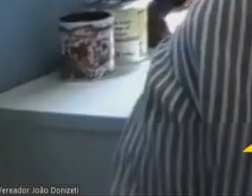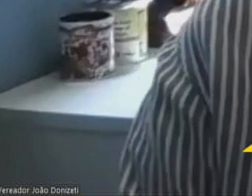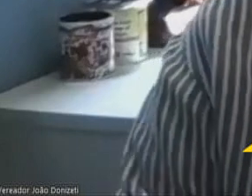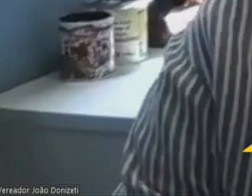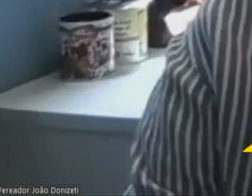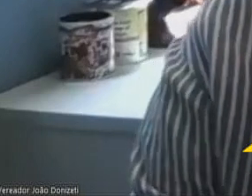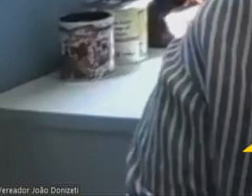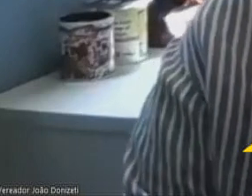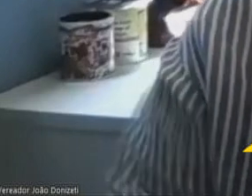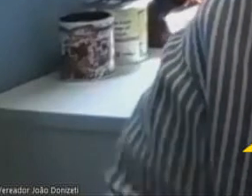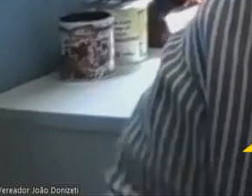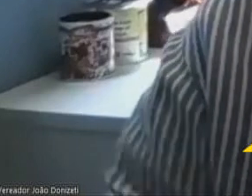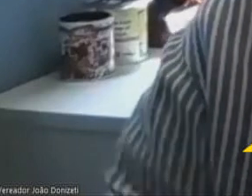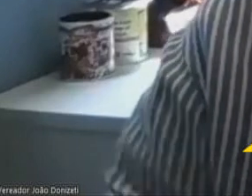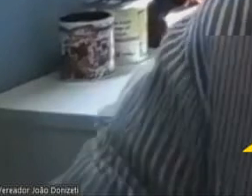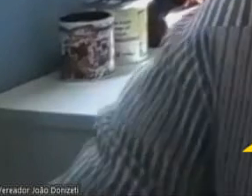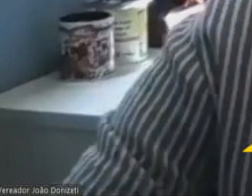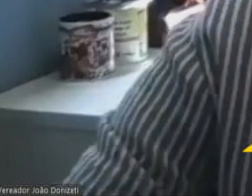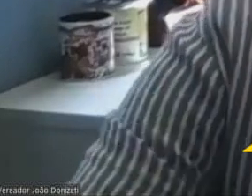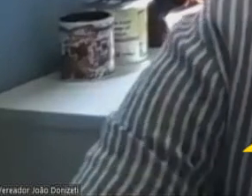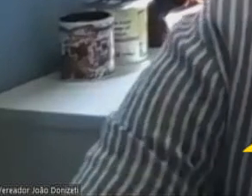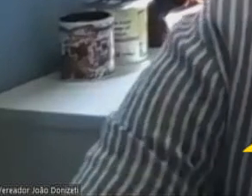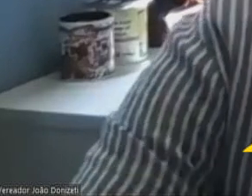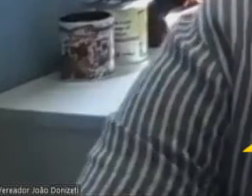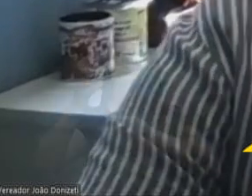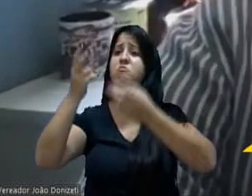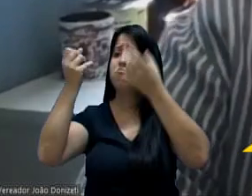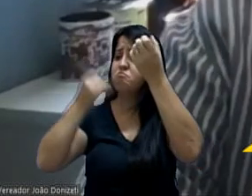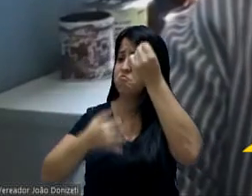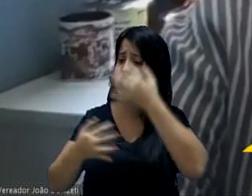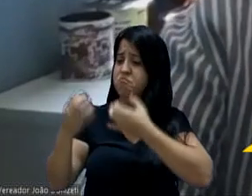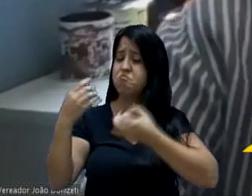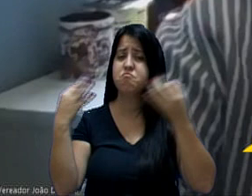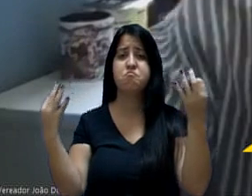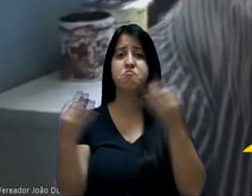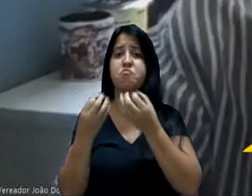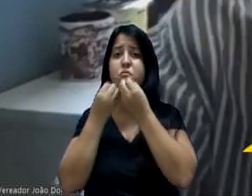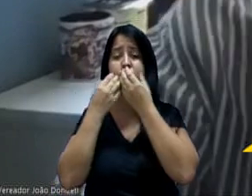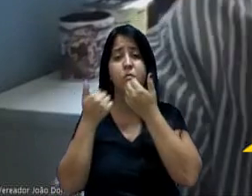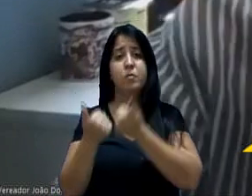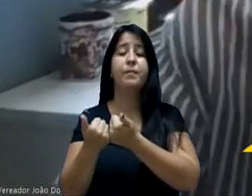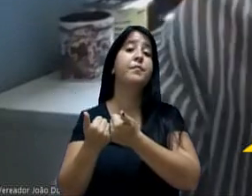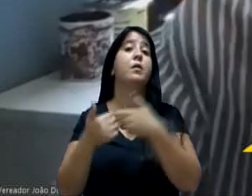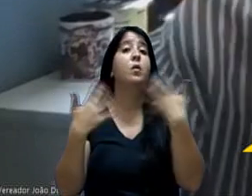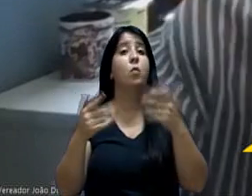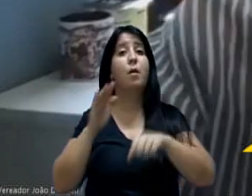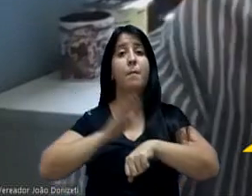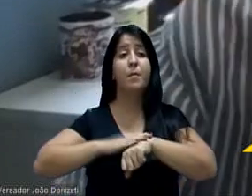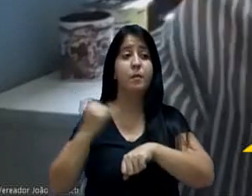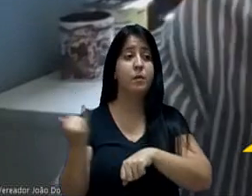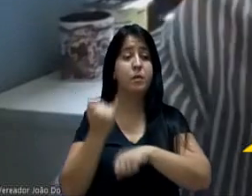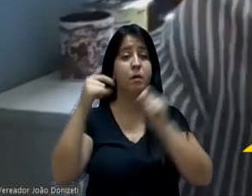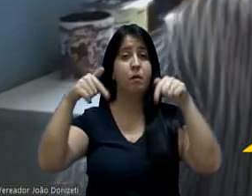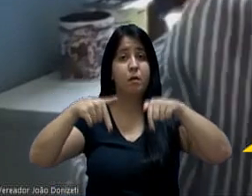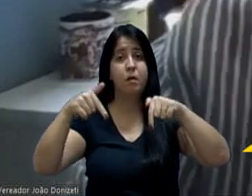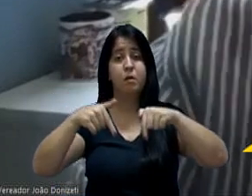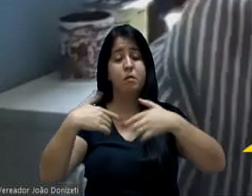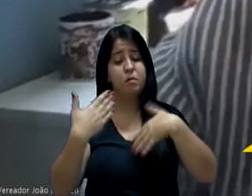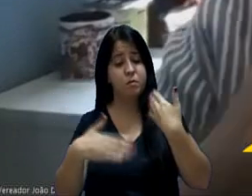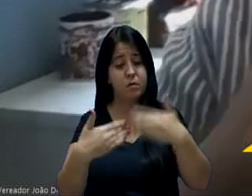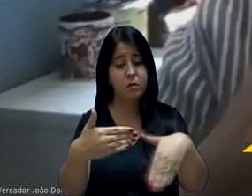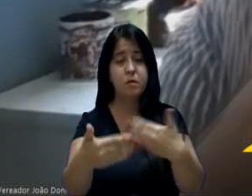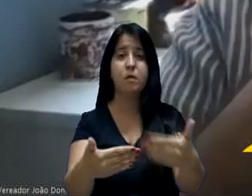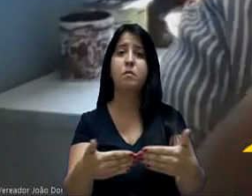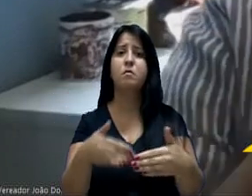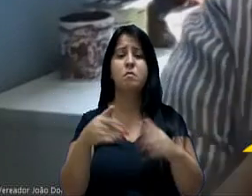assuntos importantes aqui da nossa casa. E o que vale mesmo nesse processo democrático, parlamentar, com